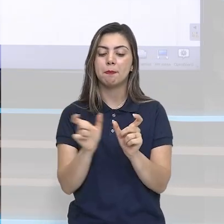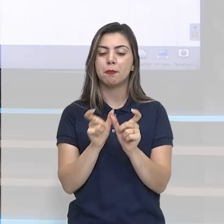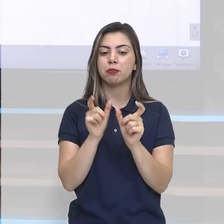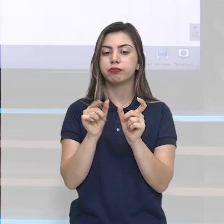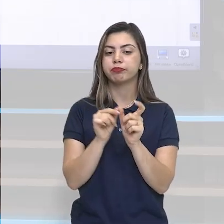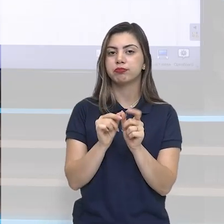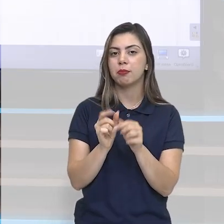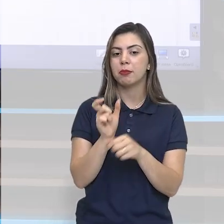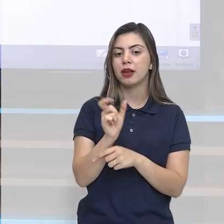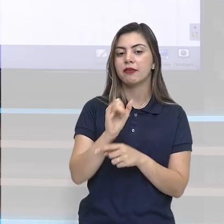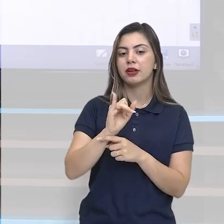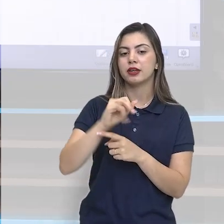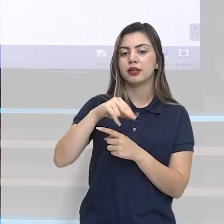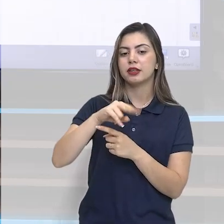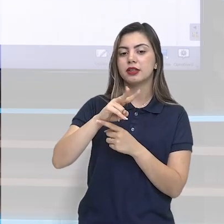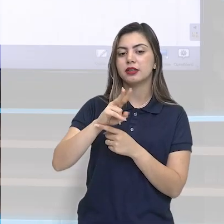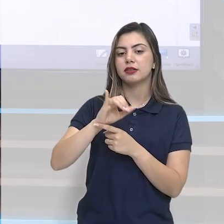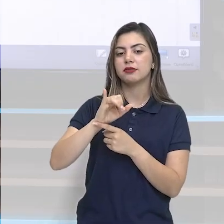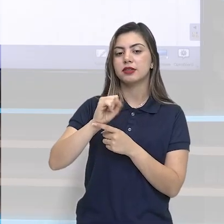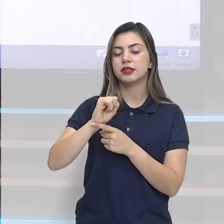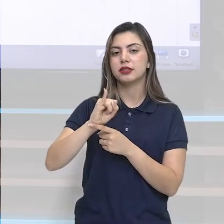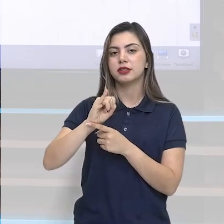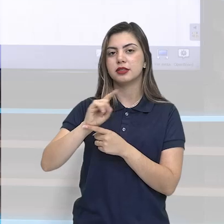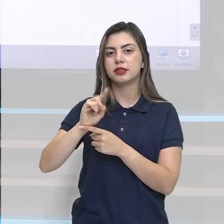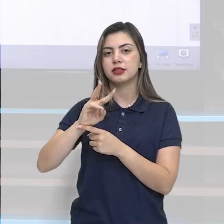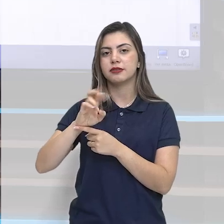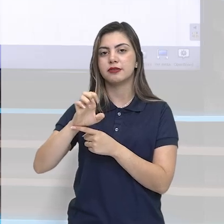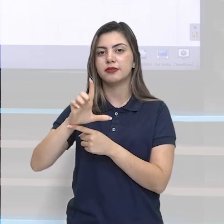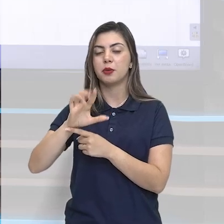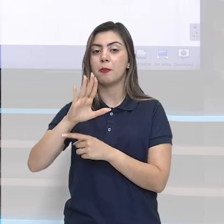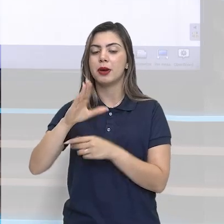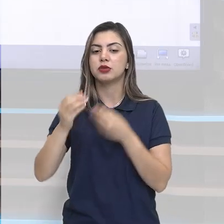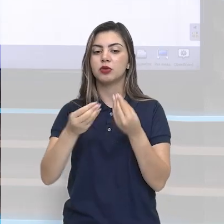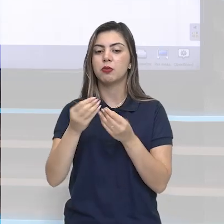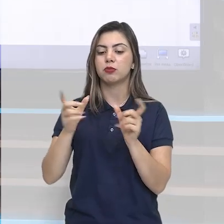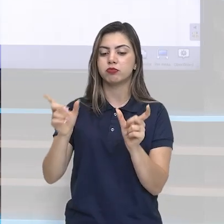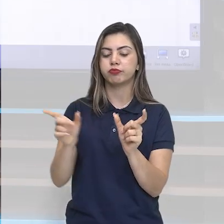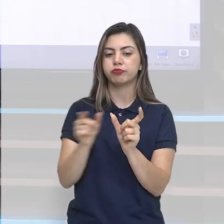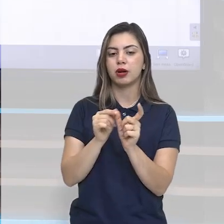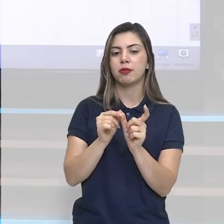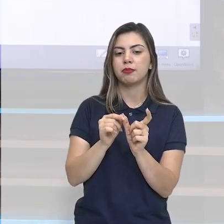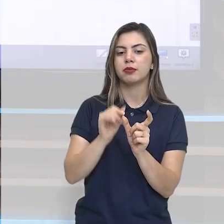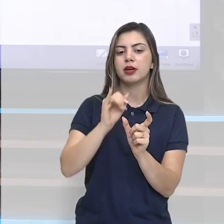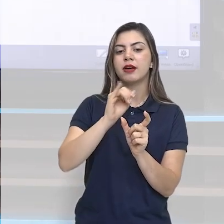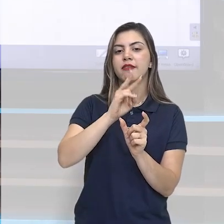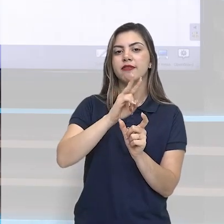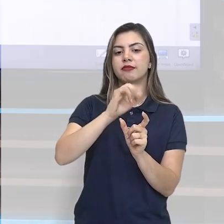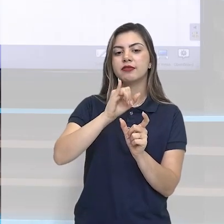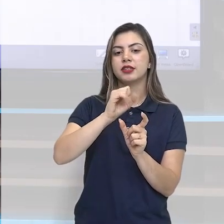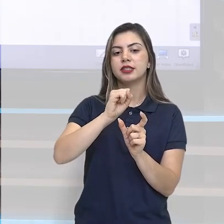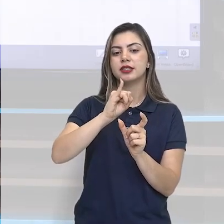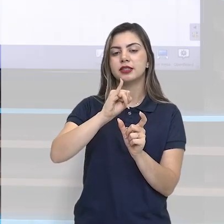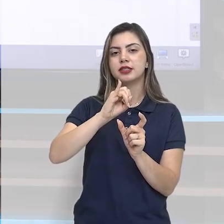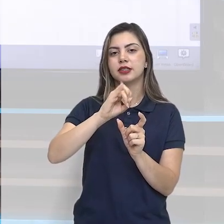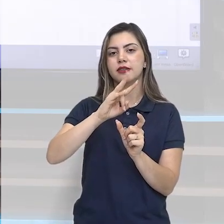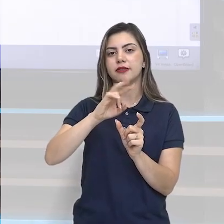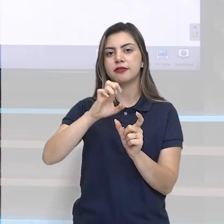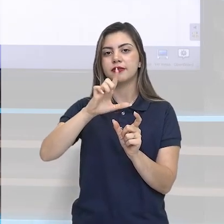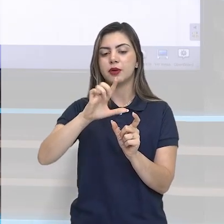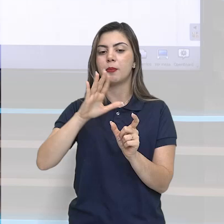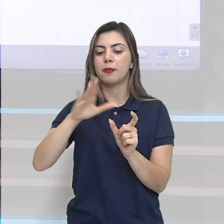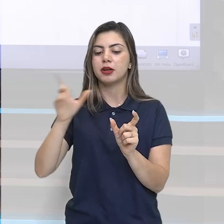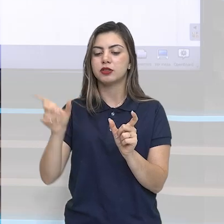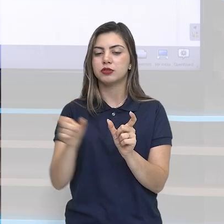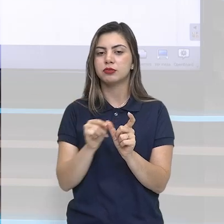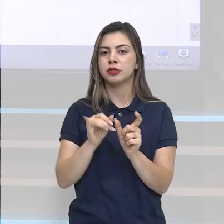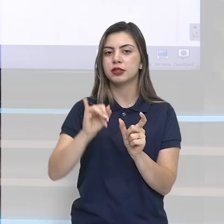a minha palavra primitiva aqui é visível, certo? Eu acrescentei o prefixo in.